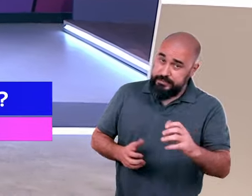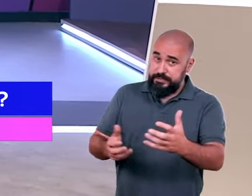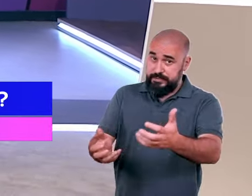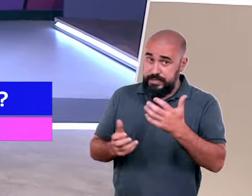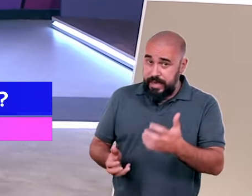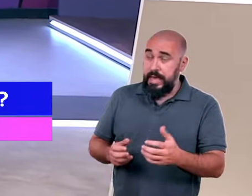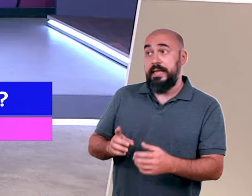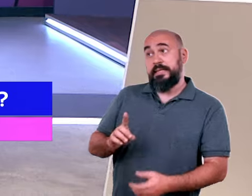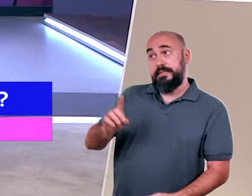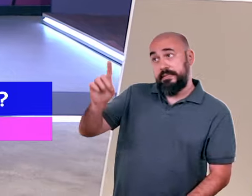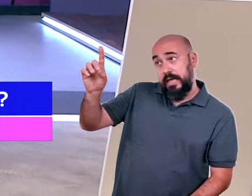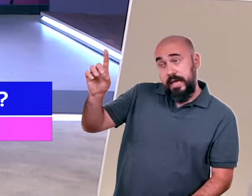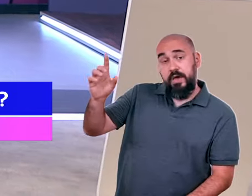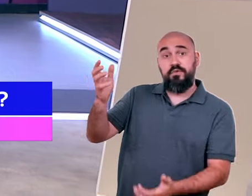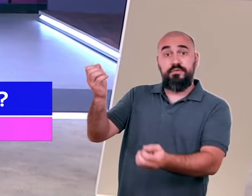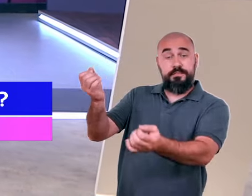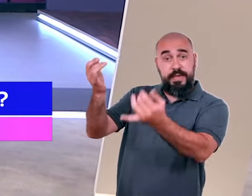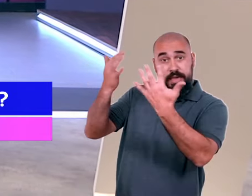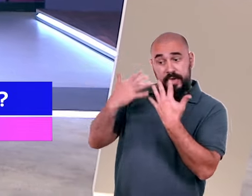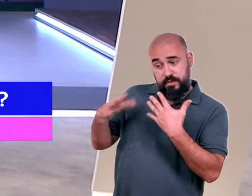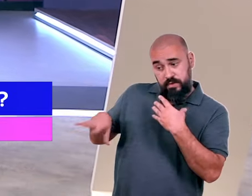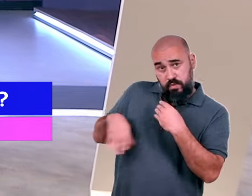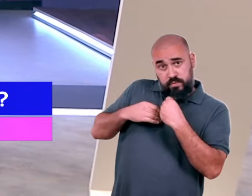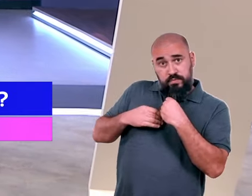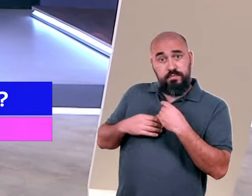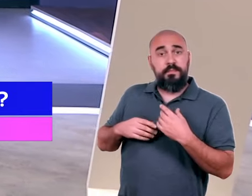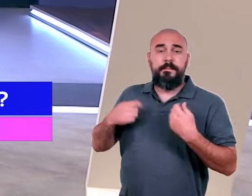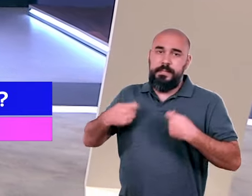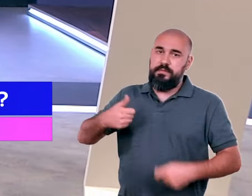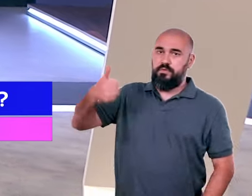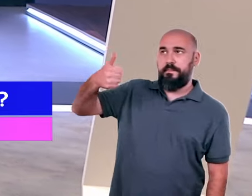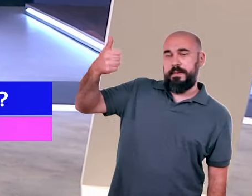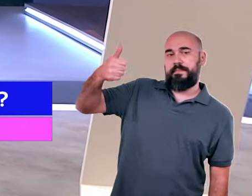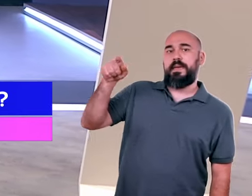Deus acrescente coisas à sua vida, o reino em primeiro.